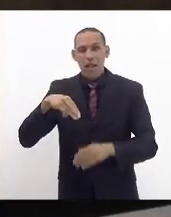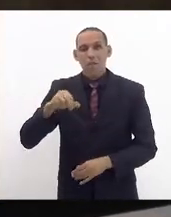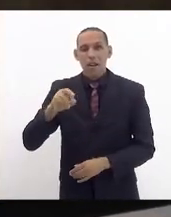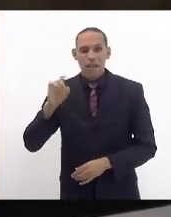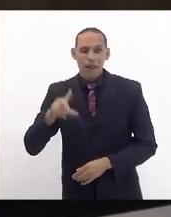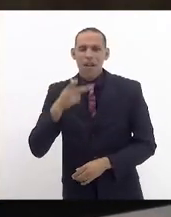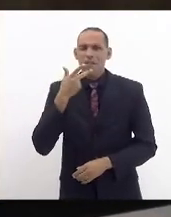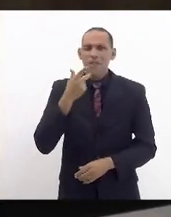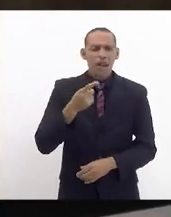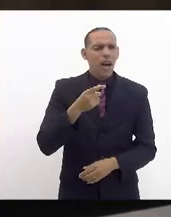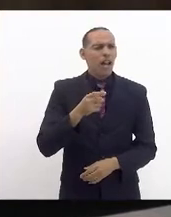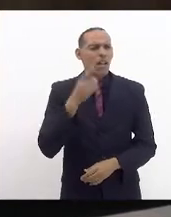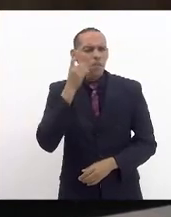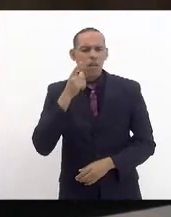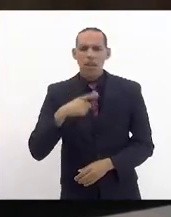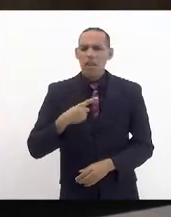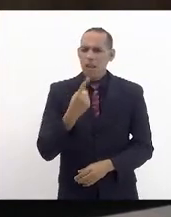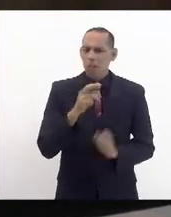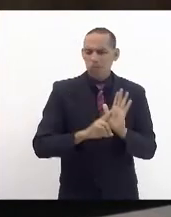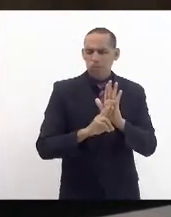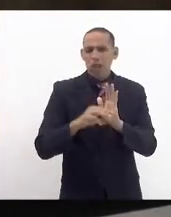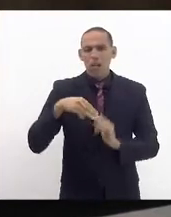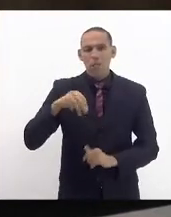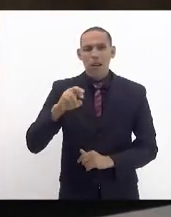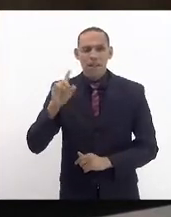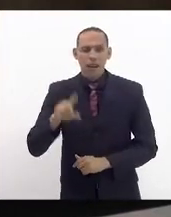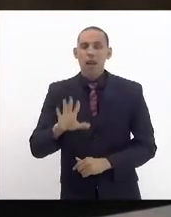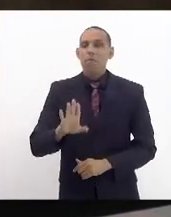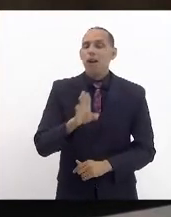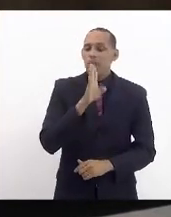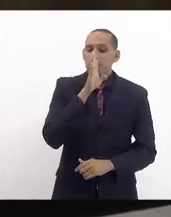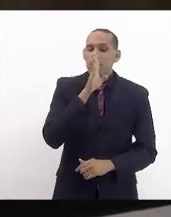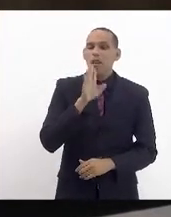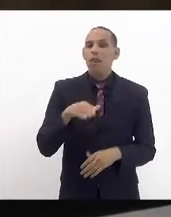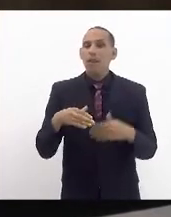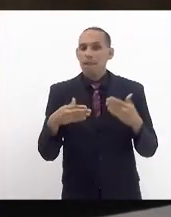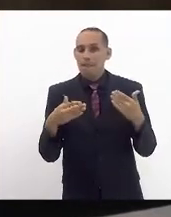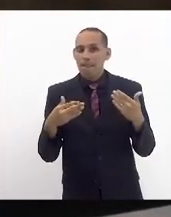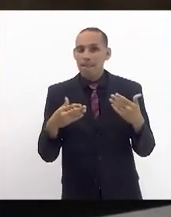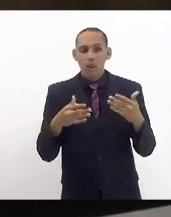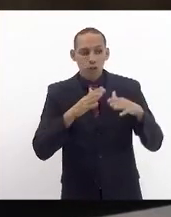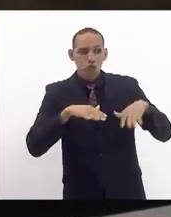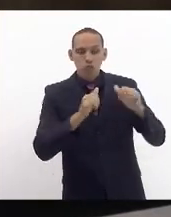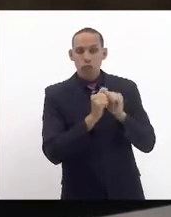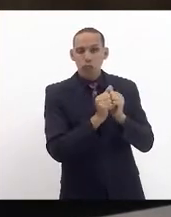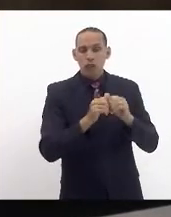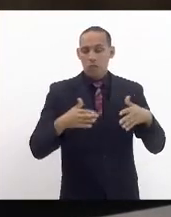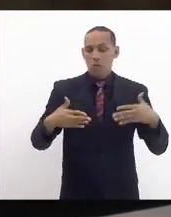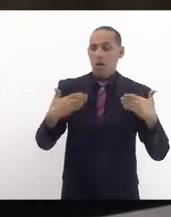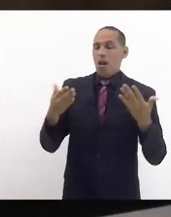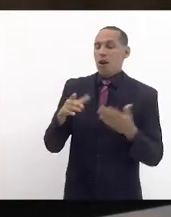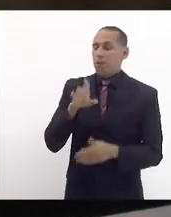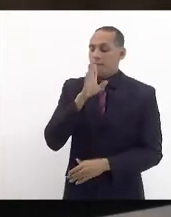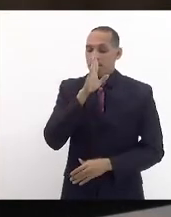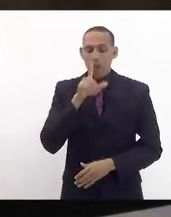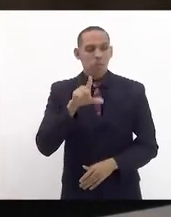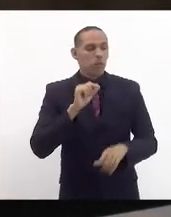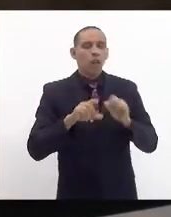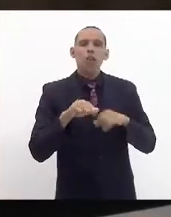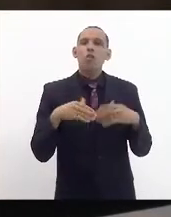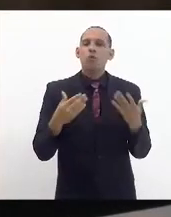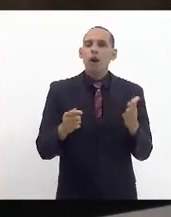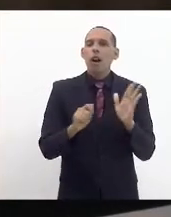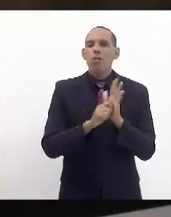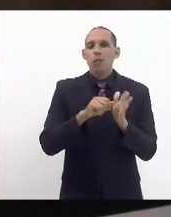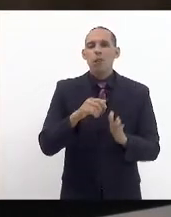que representa a Maré aqui. Mas se cegou, se calou numa indignação seletiva quando um traficante de drogas atropelou um